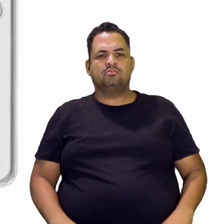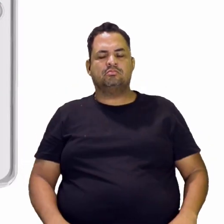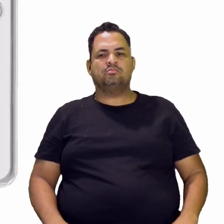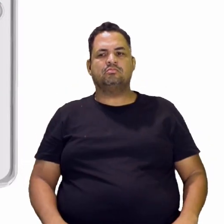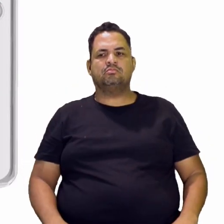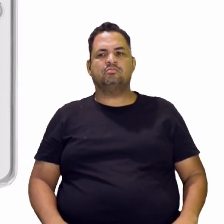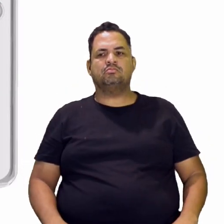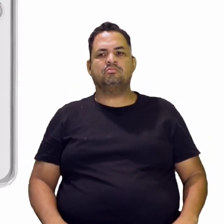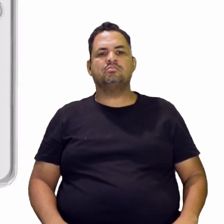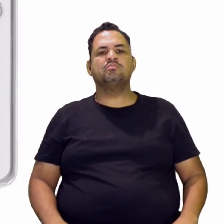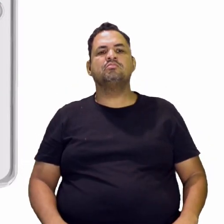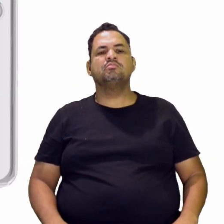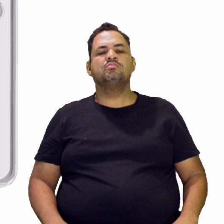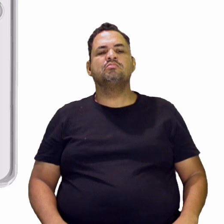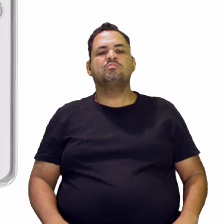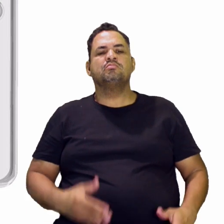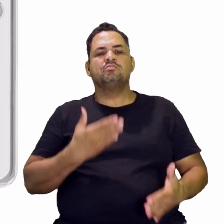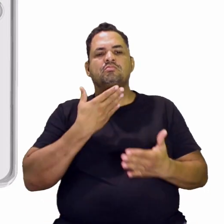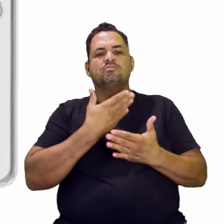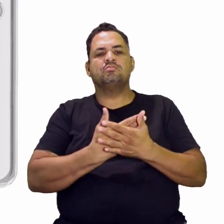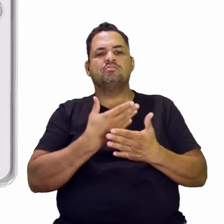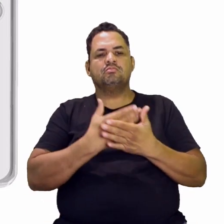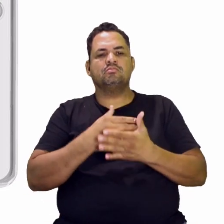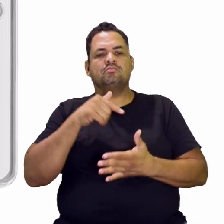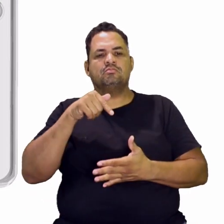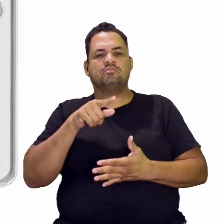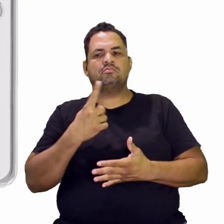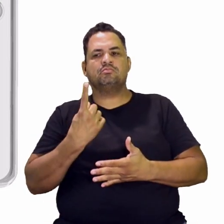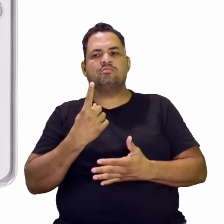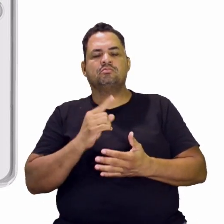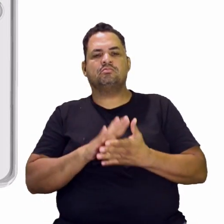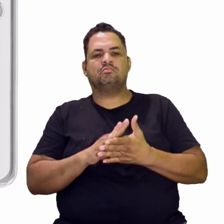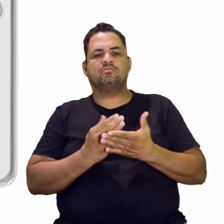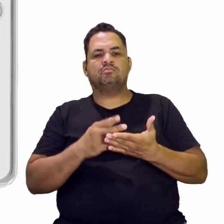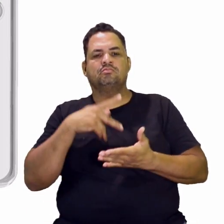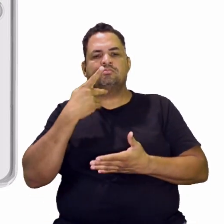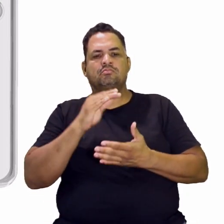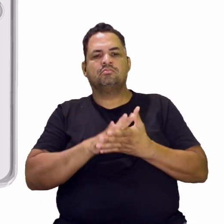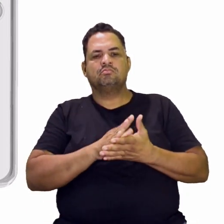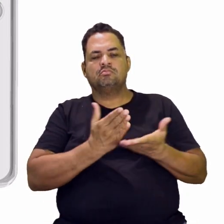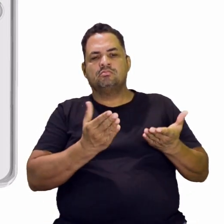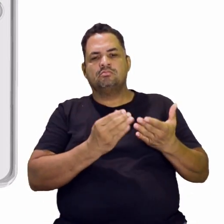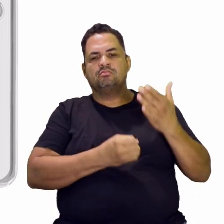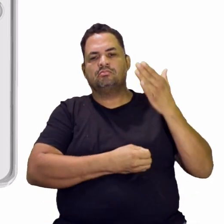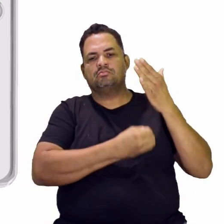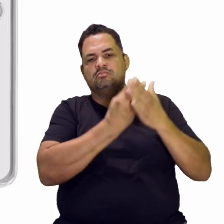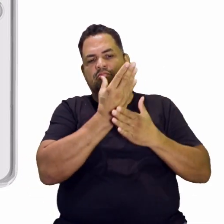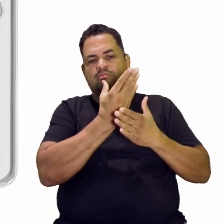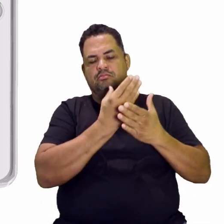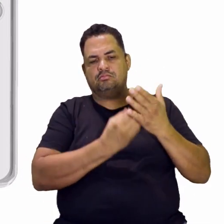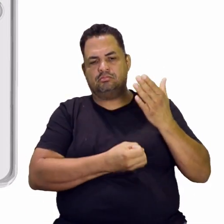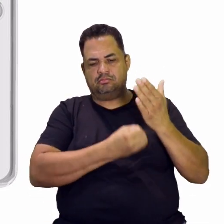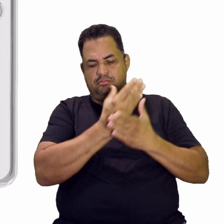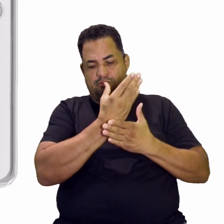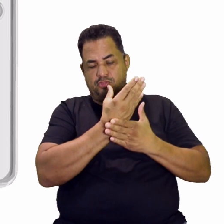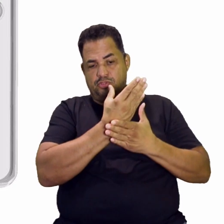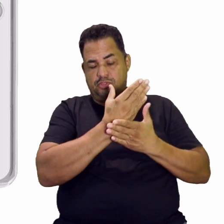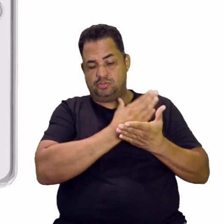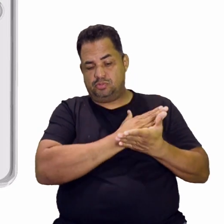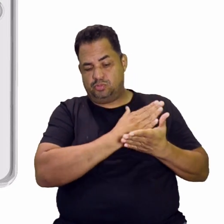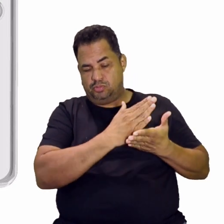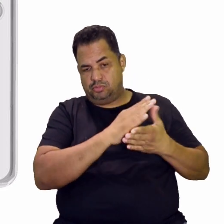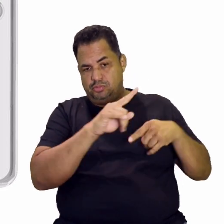Vamos seguindo. Na aula 7.1, nós falamos da origem até os dias de hoje. Nós falamos dos primeiros seres vivos, as